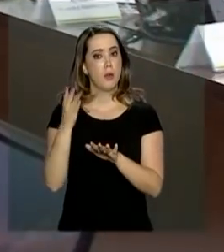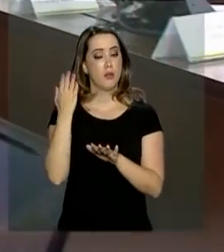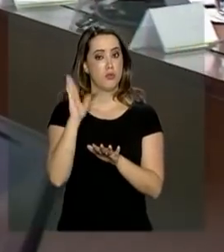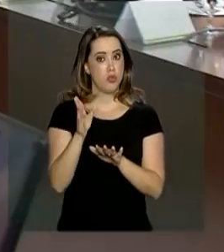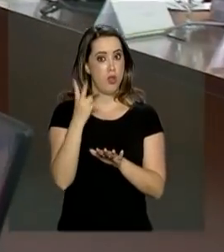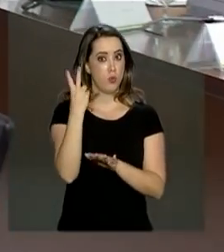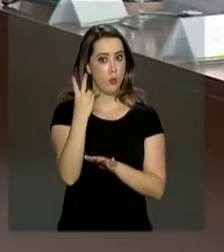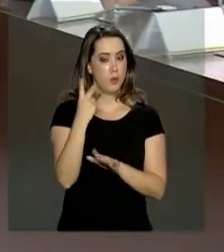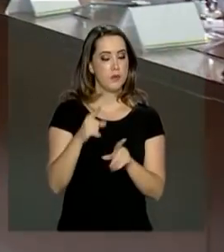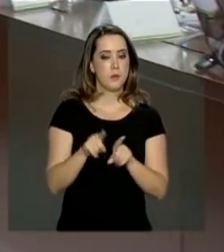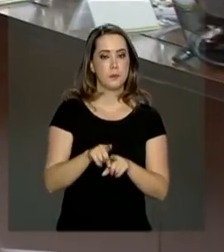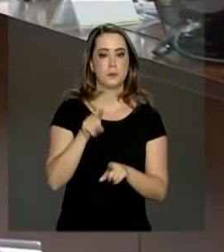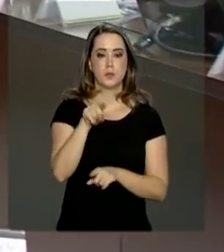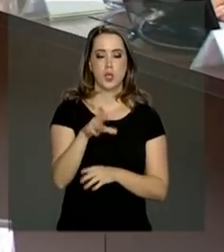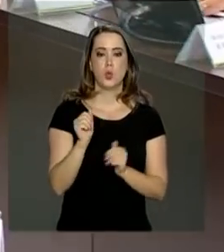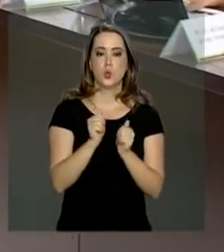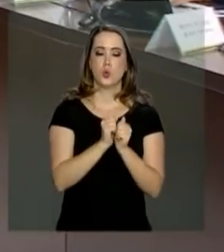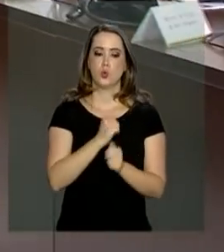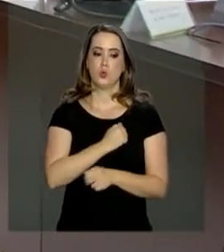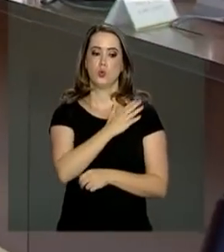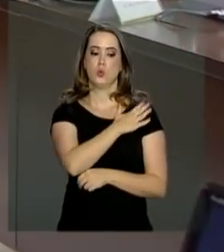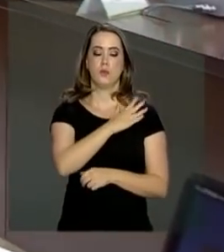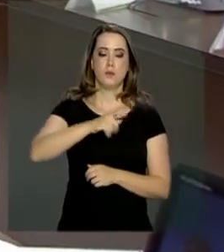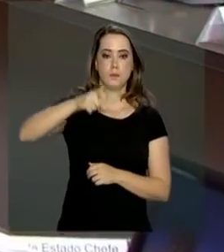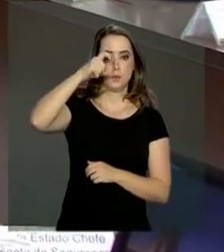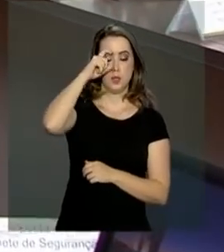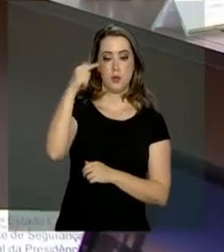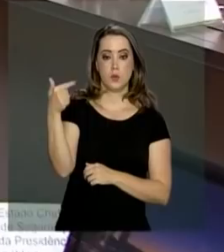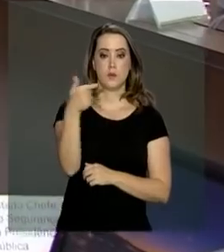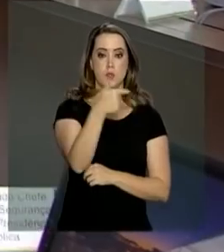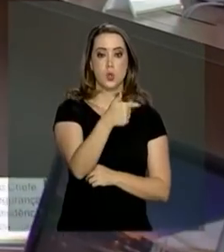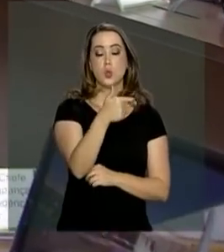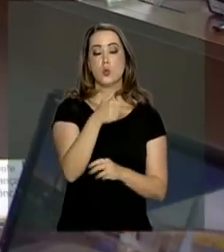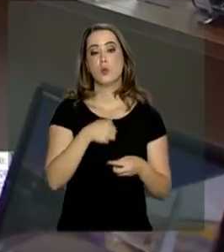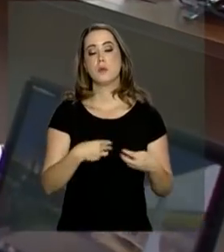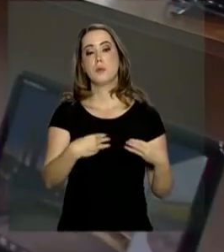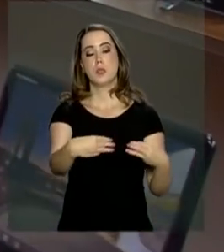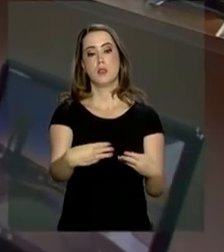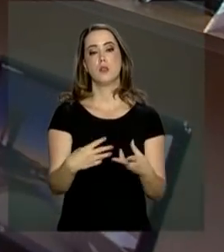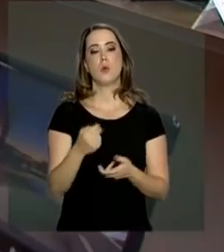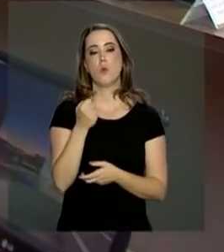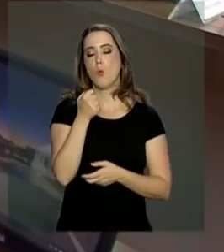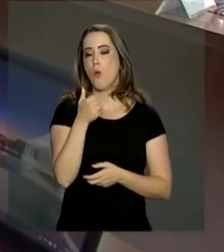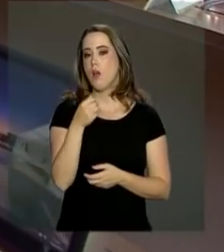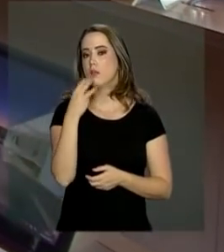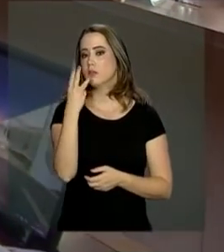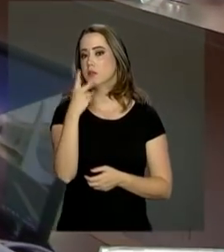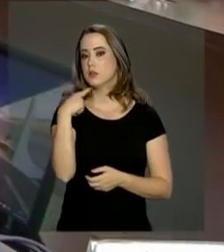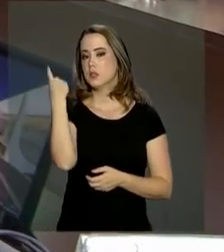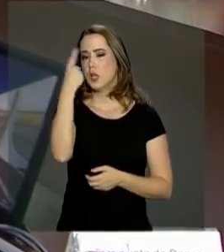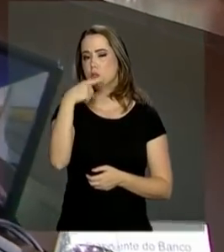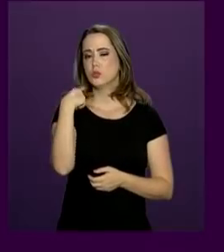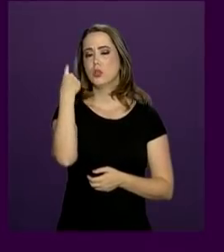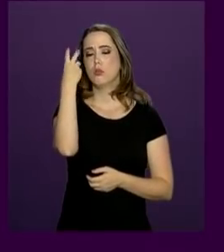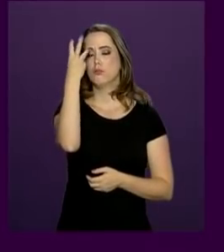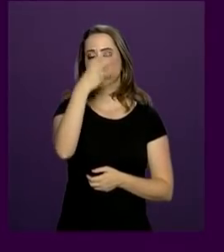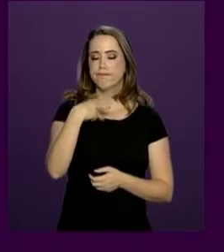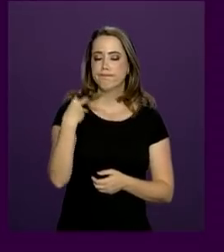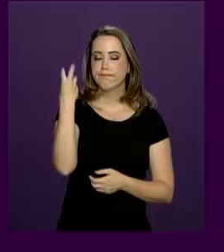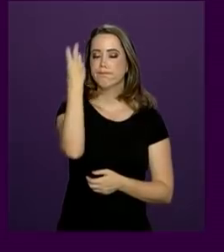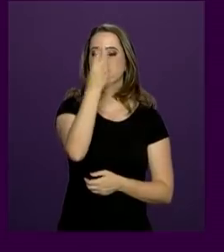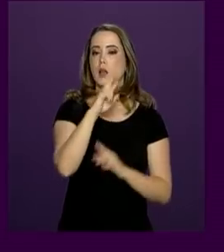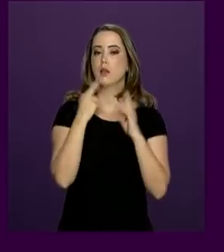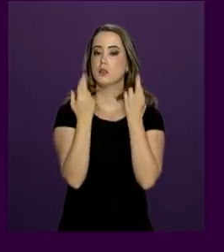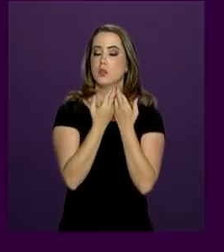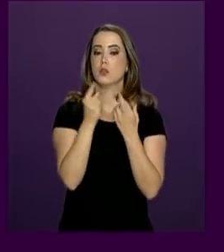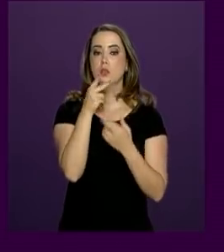presentes o vice-general Hamilton Mourão e os 22 ministros de Estado. Foram quase 3 horas de reunião. Pelo